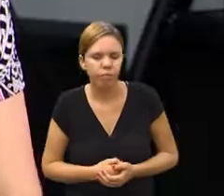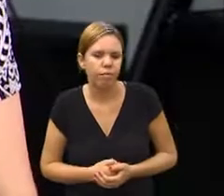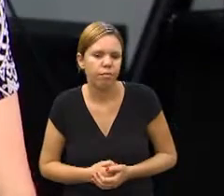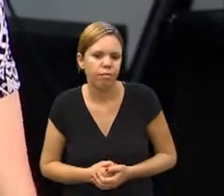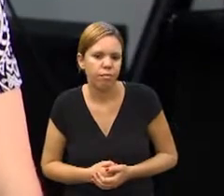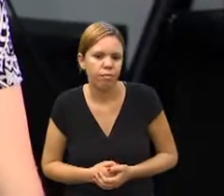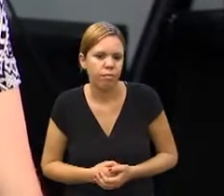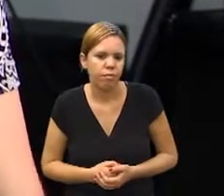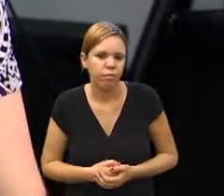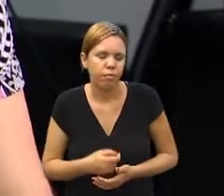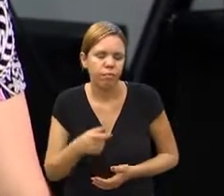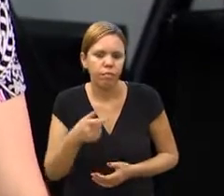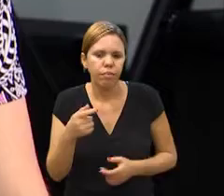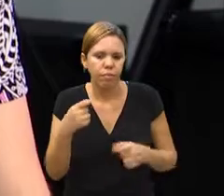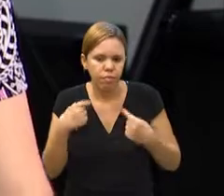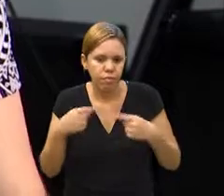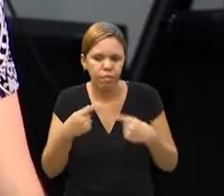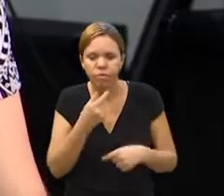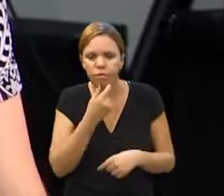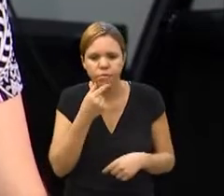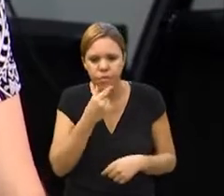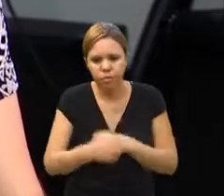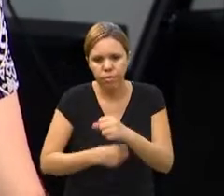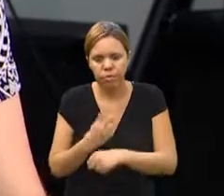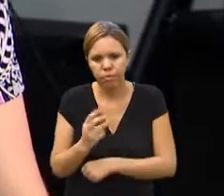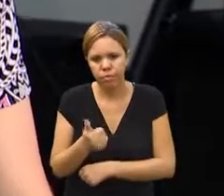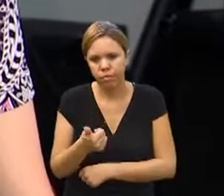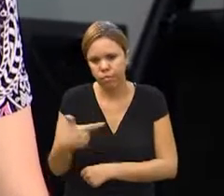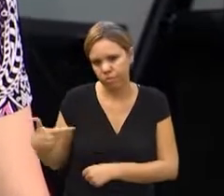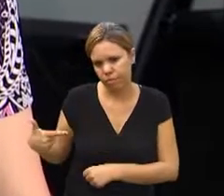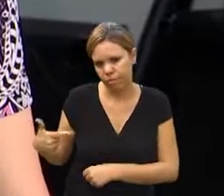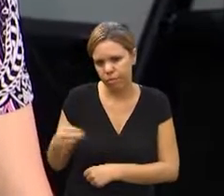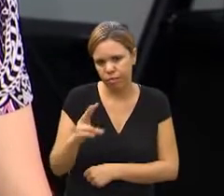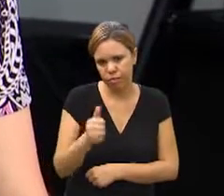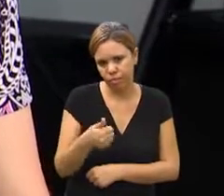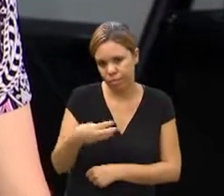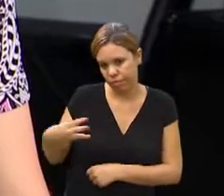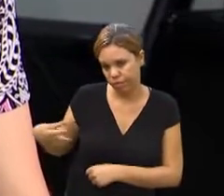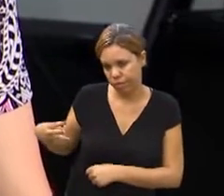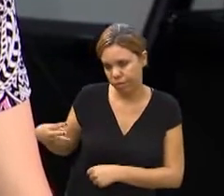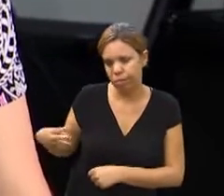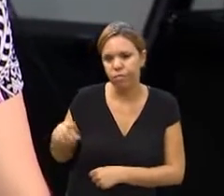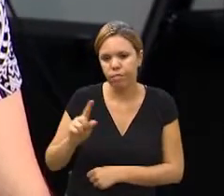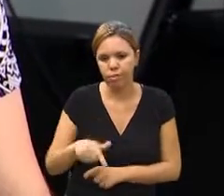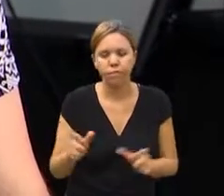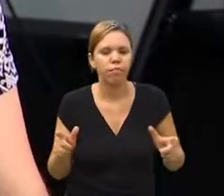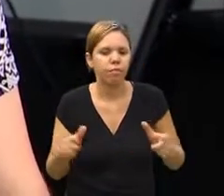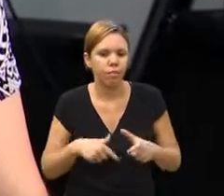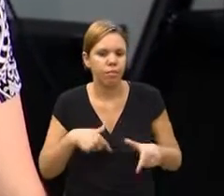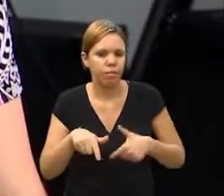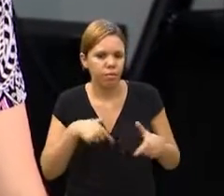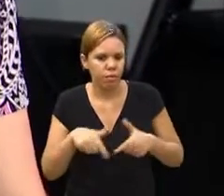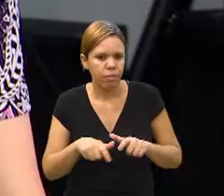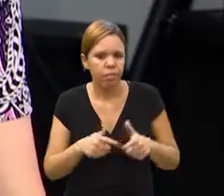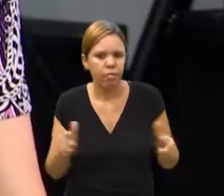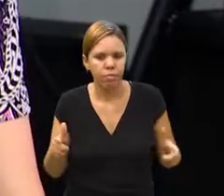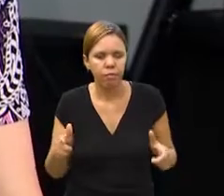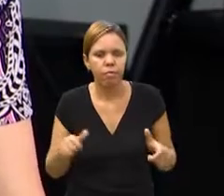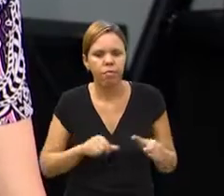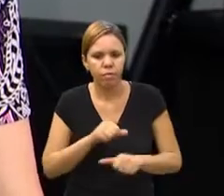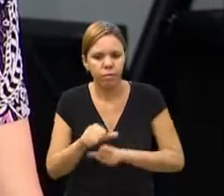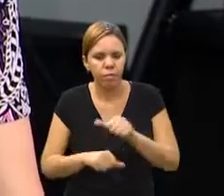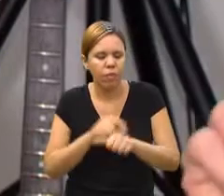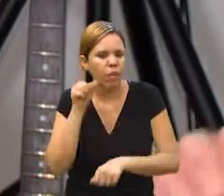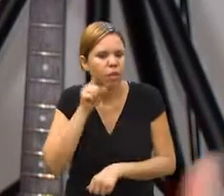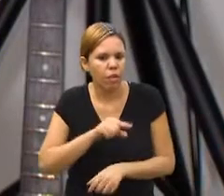foi lançado em 2012, 2013. E nesse disco a gente fez um trabalho grande, ele foi masterizado nos